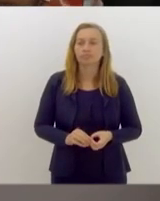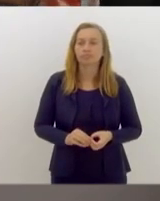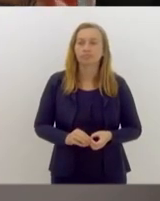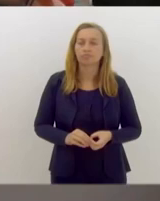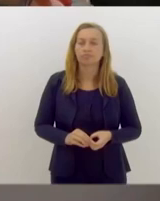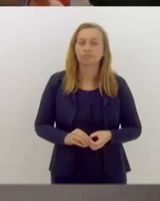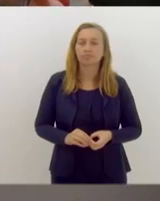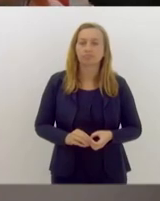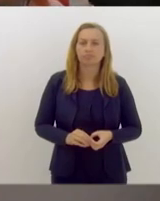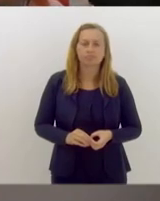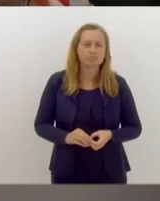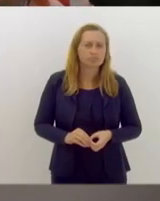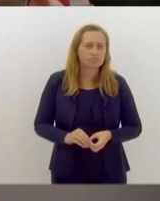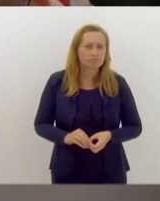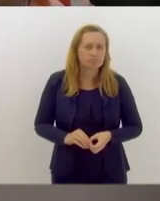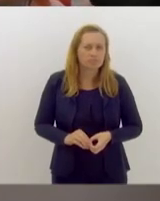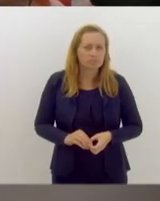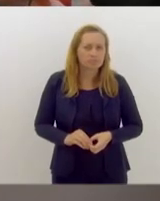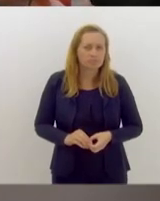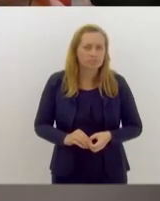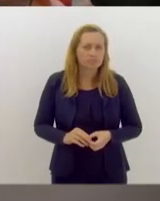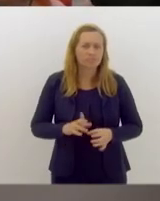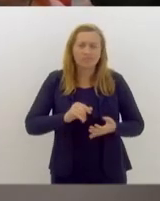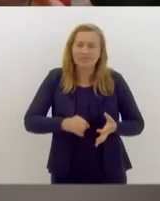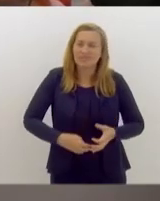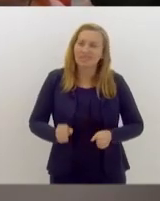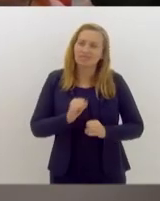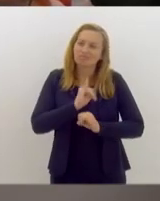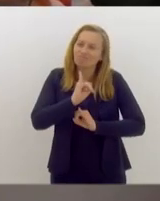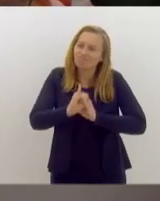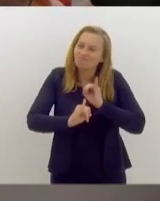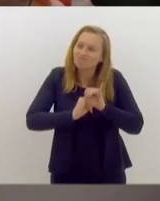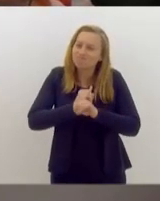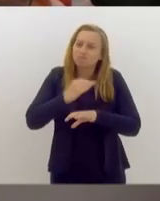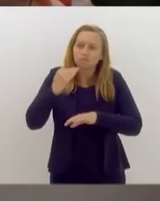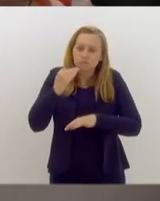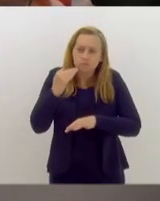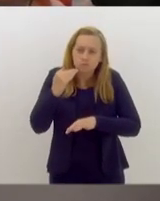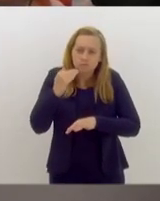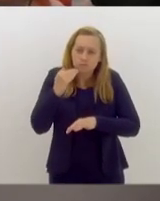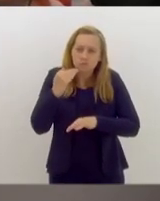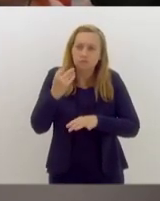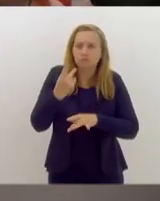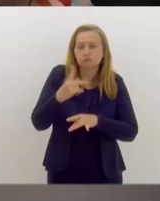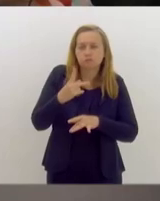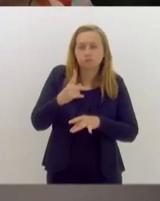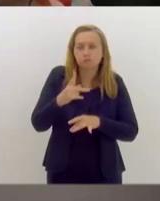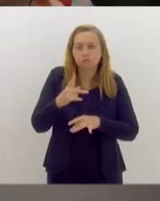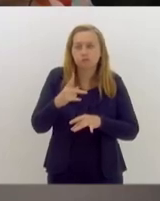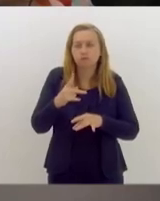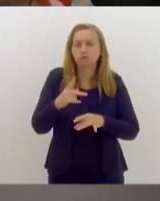em conjunto com a sociedade civil, do qual os sindicatos também